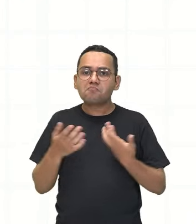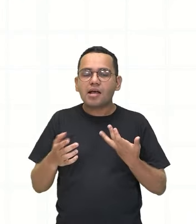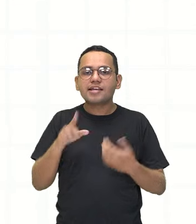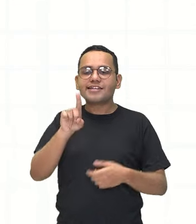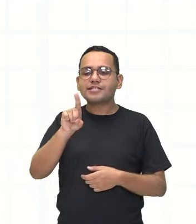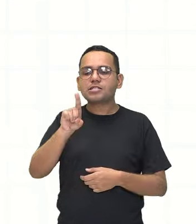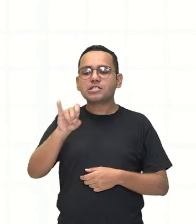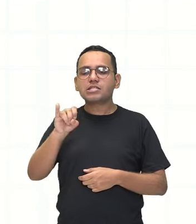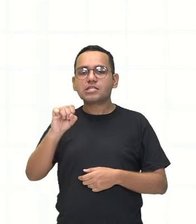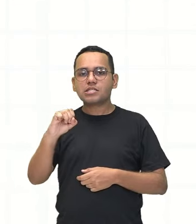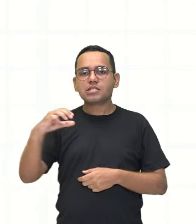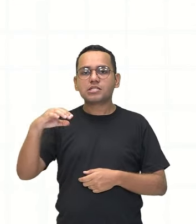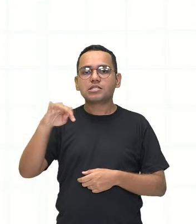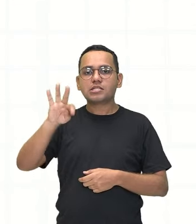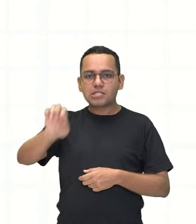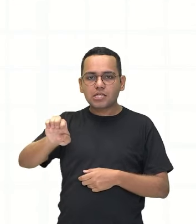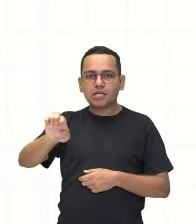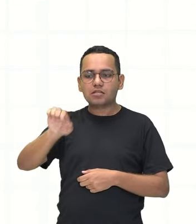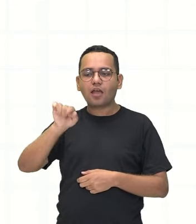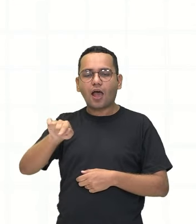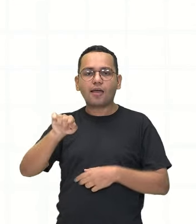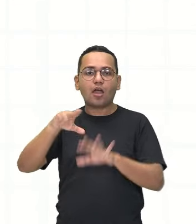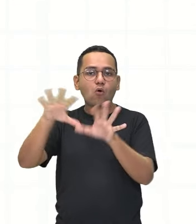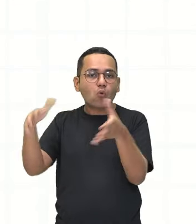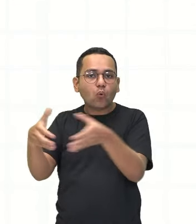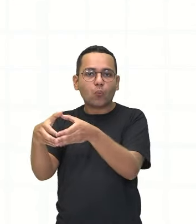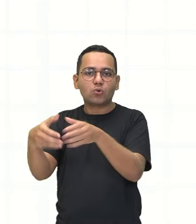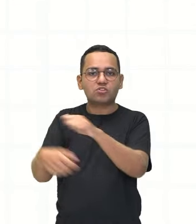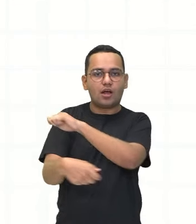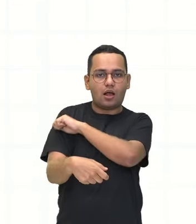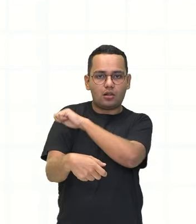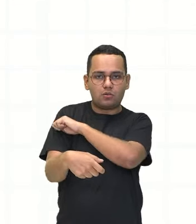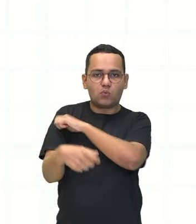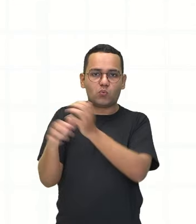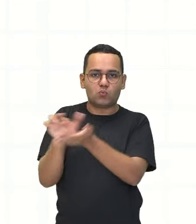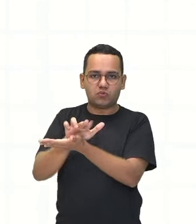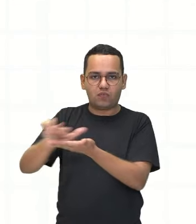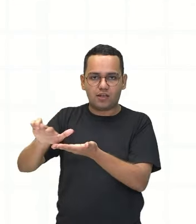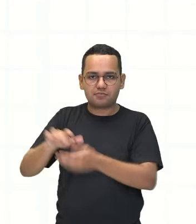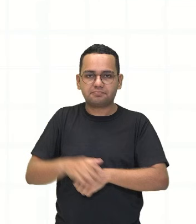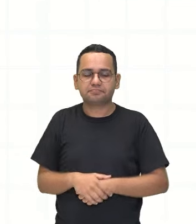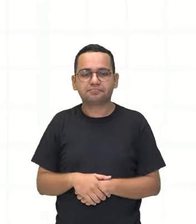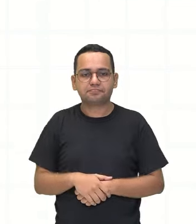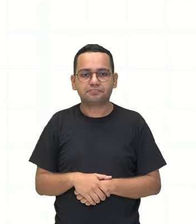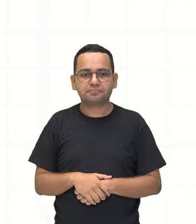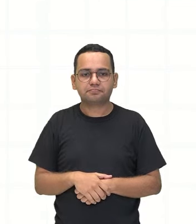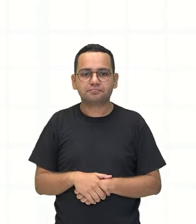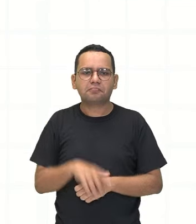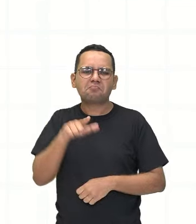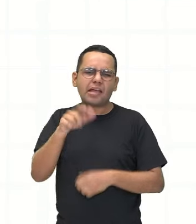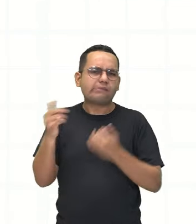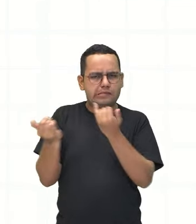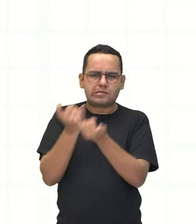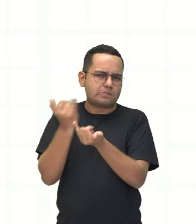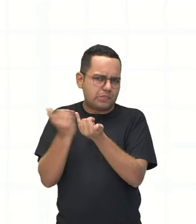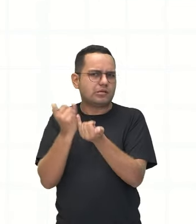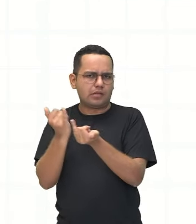estou falando um conjunto de alunos, né? Então, as duas palavras elas são muito parecidas, não